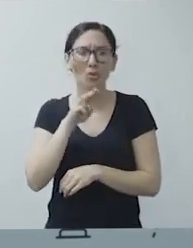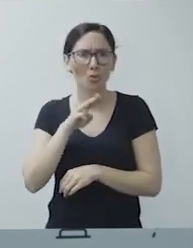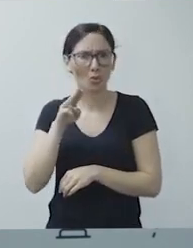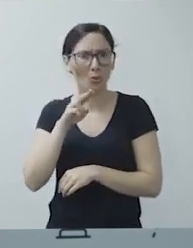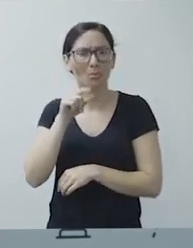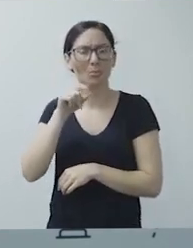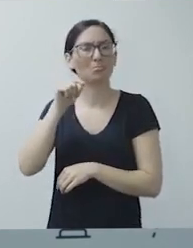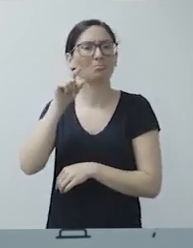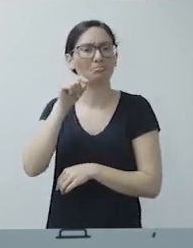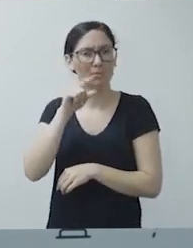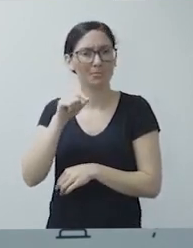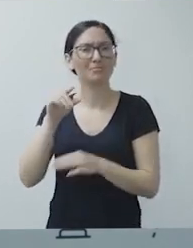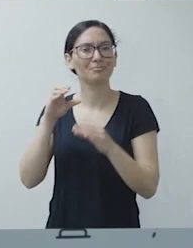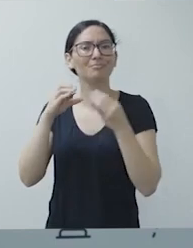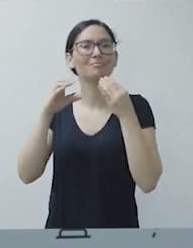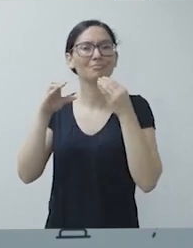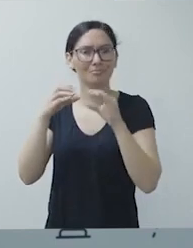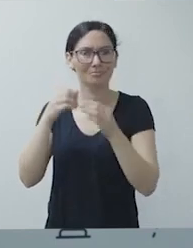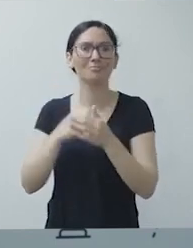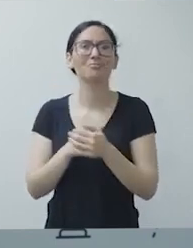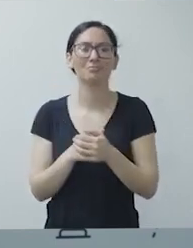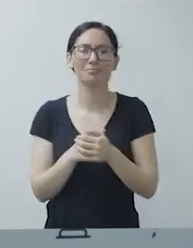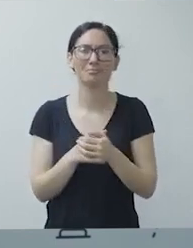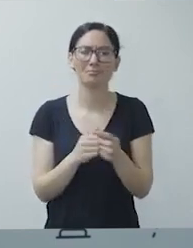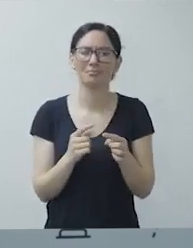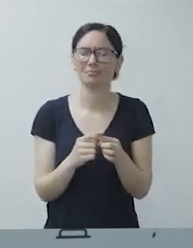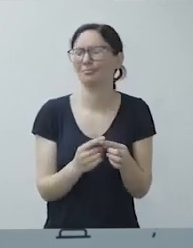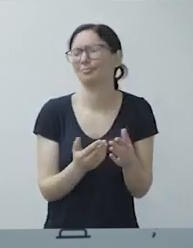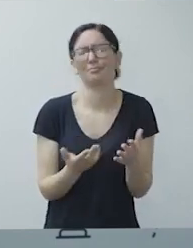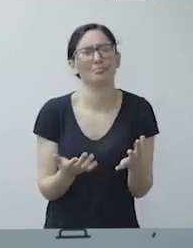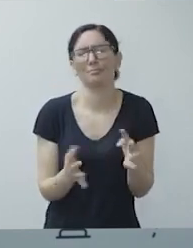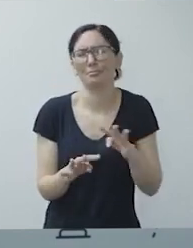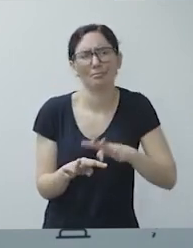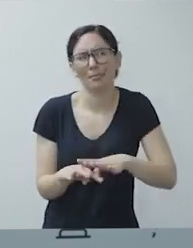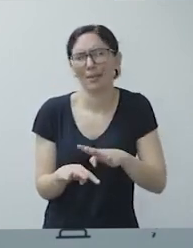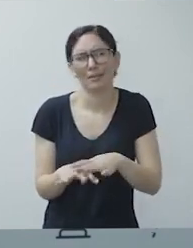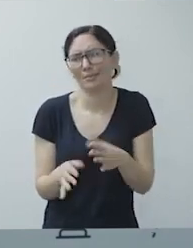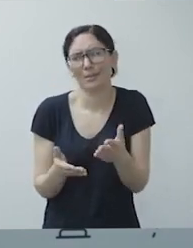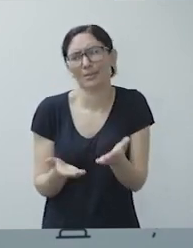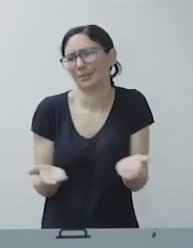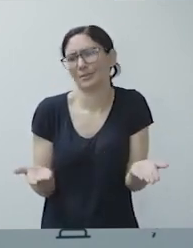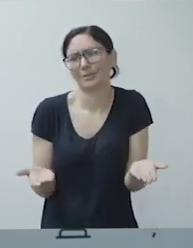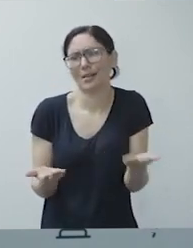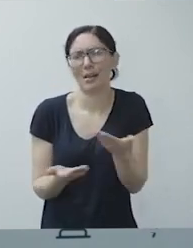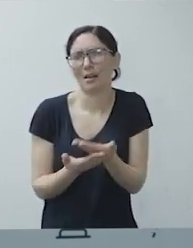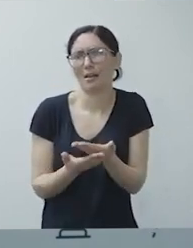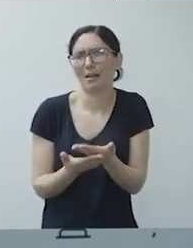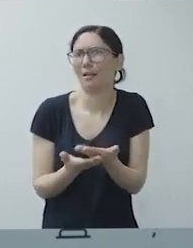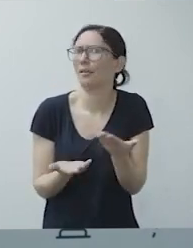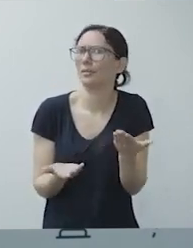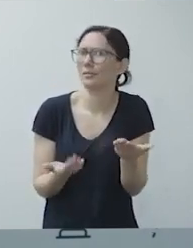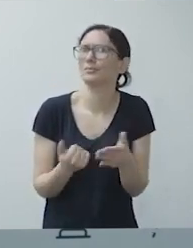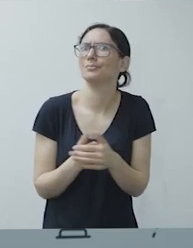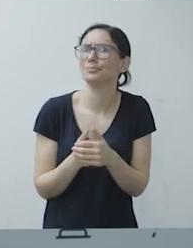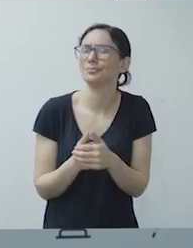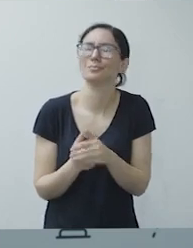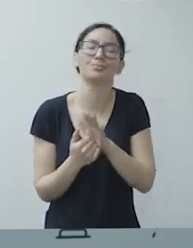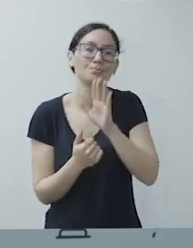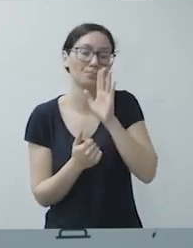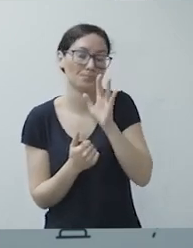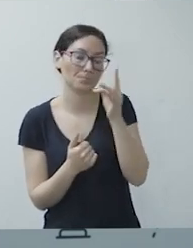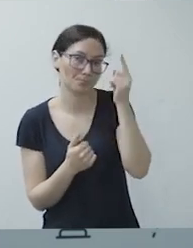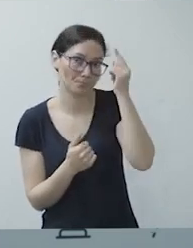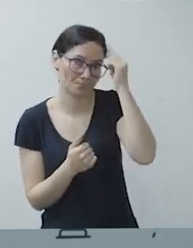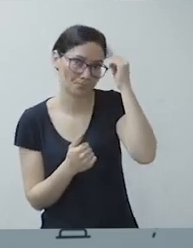mesmo? Mas, professora Márcia, o que, que tem a ver isso com matemática? Porque nós estamos na aula de matemática. Então vamos